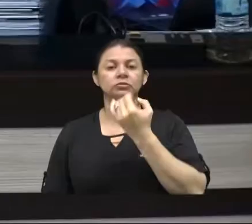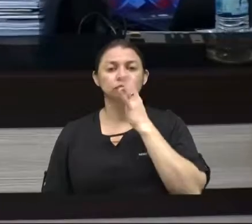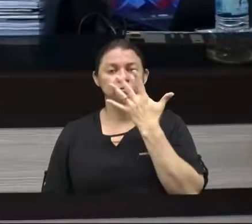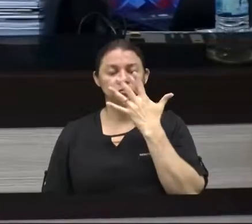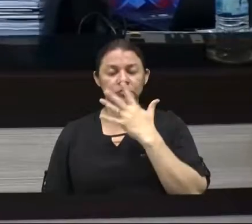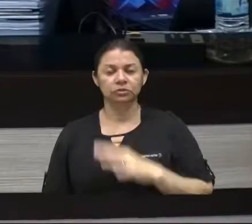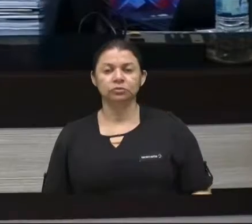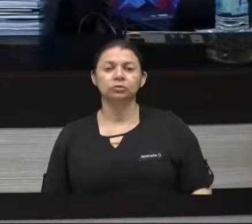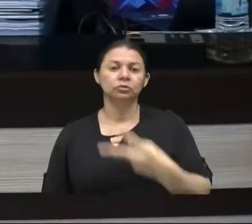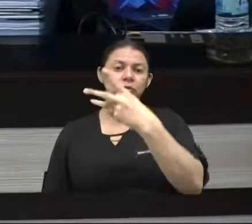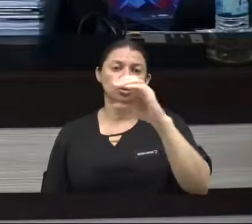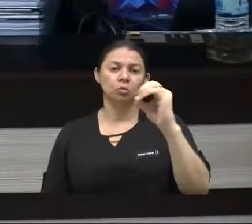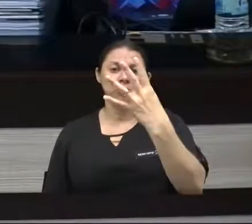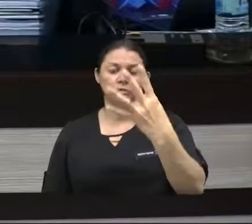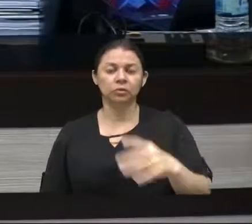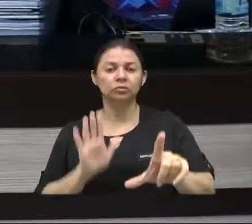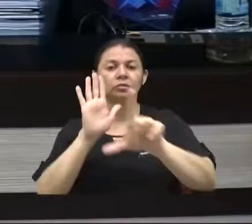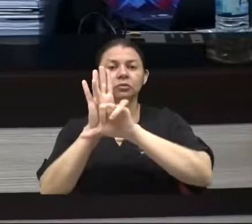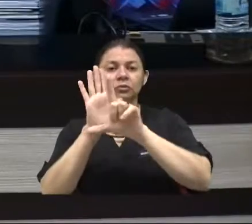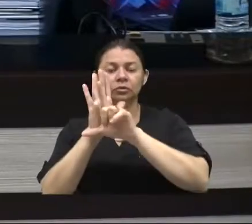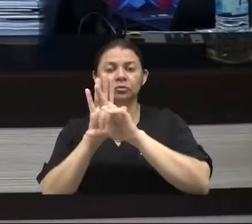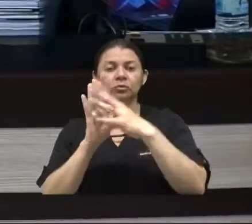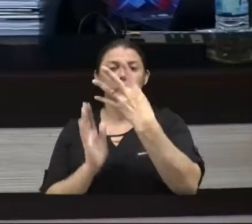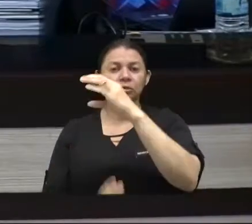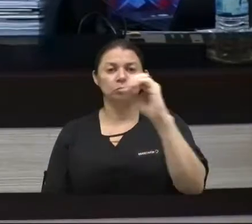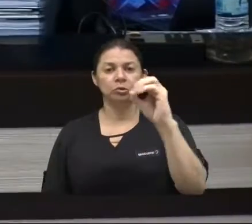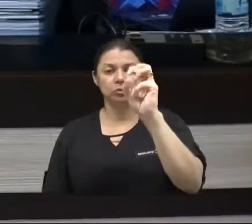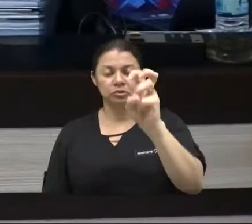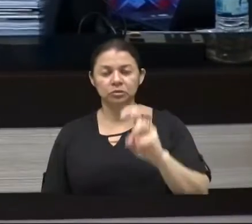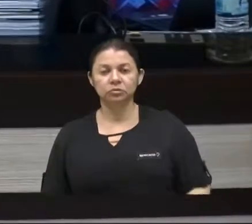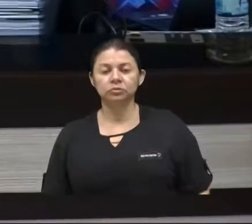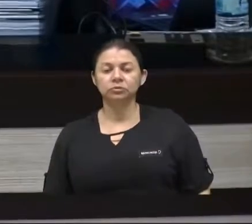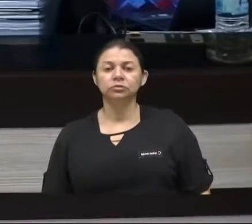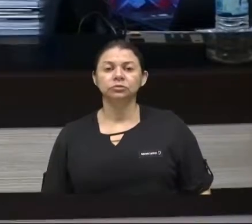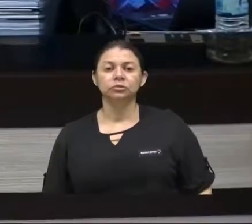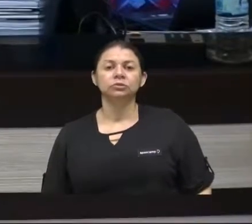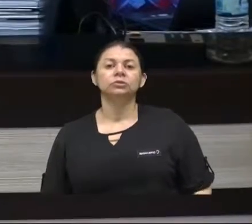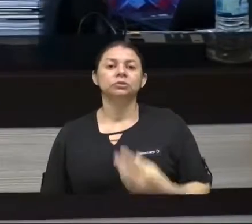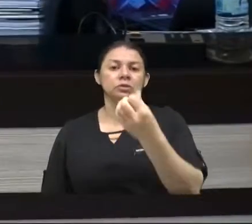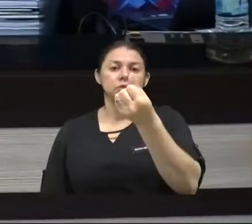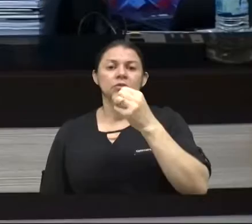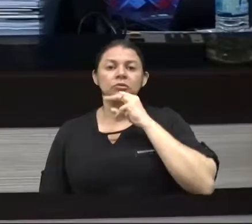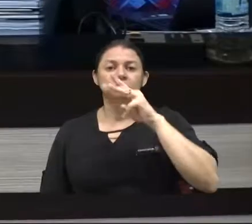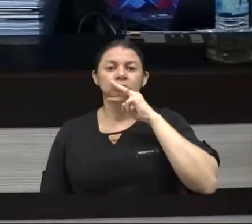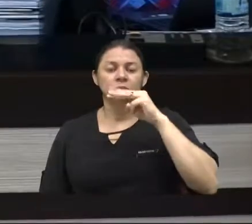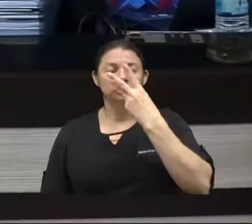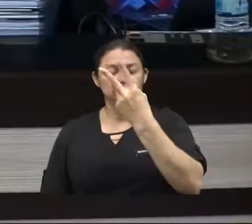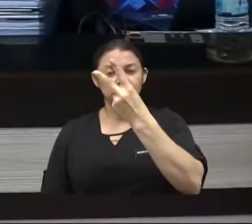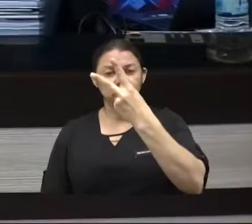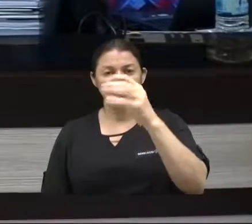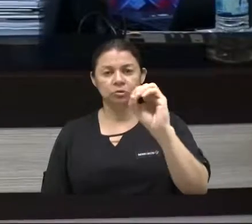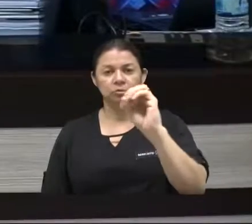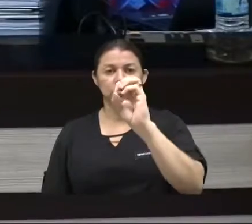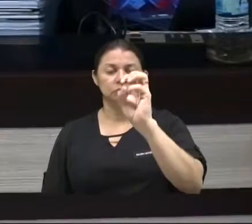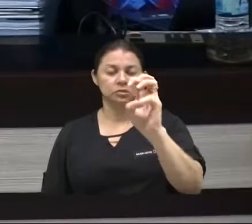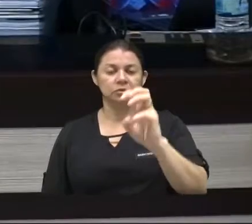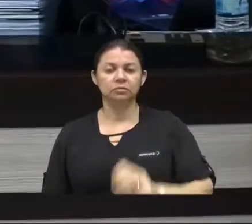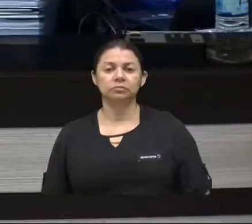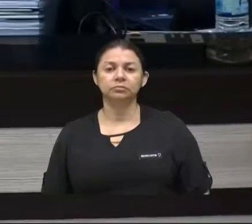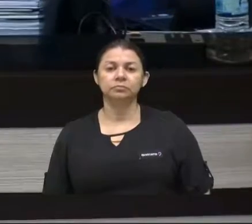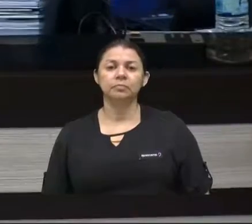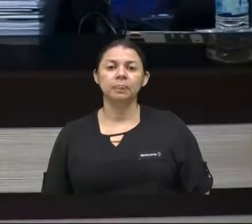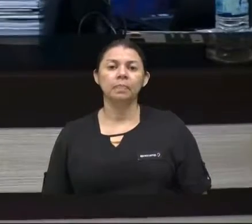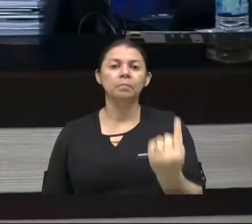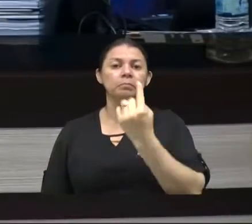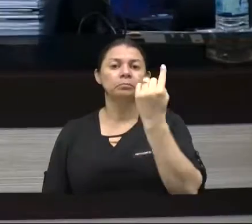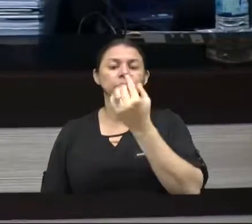número 4005, e de 5 de maio de 2006, regulamentada pelo Decreto número 25, de 1º de fevereiro de